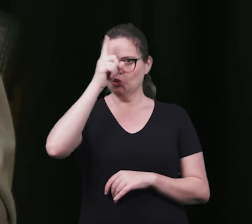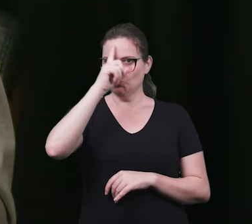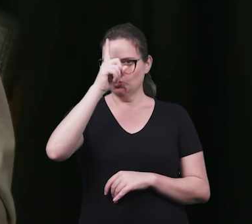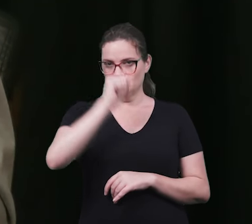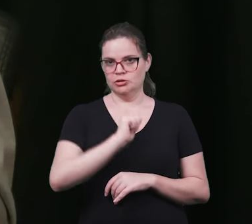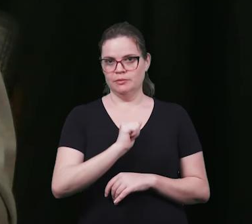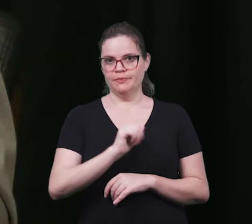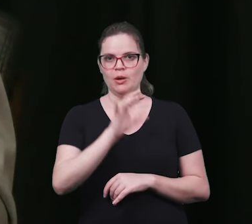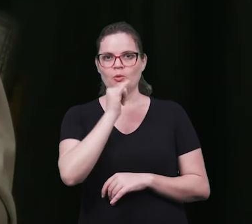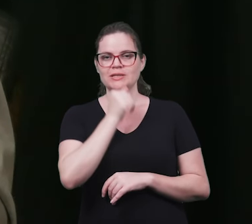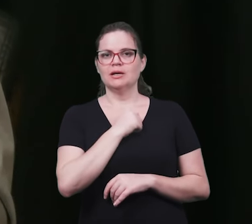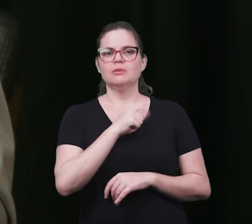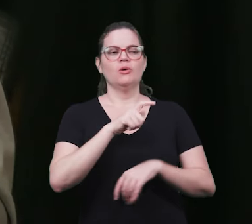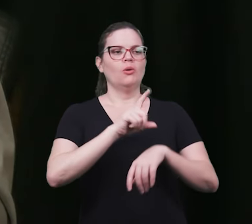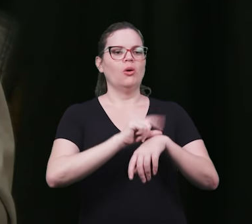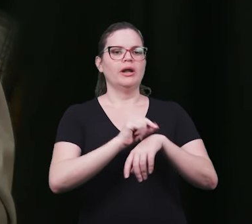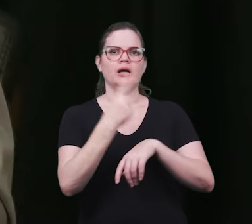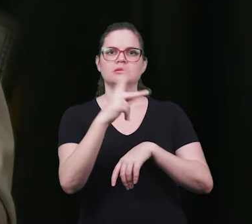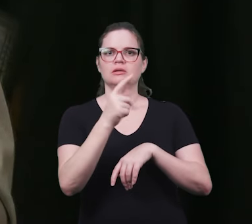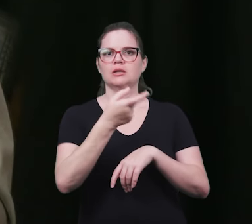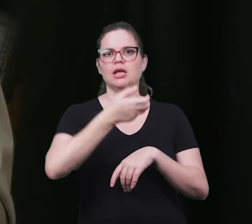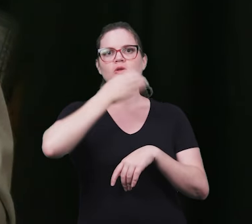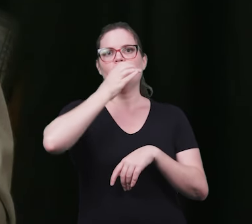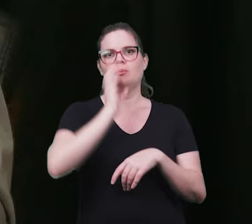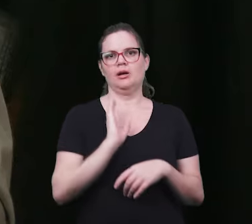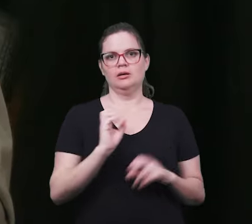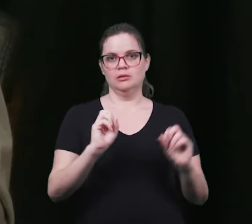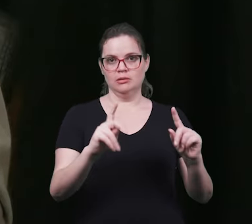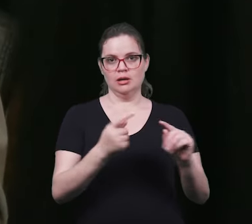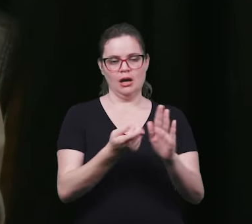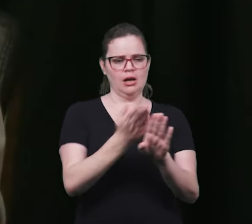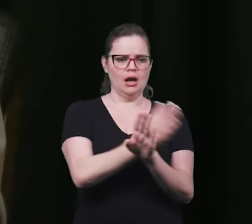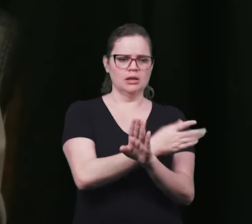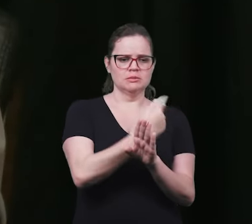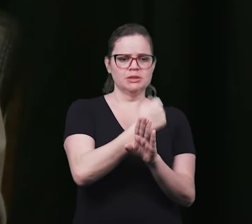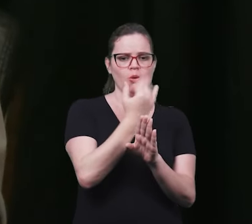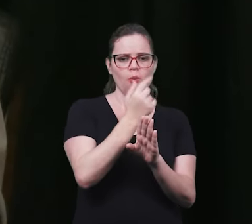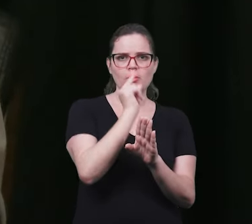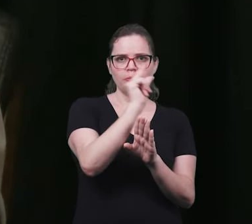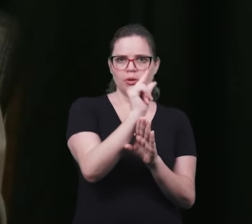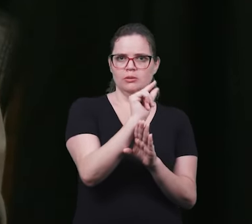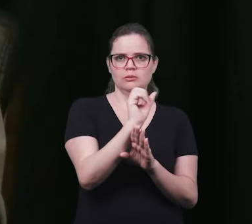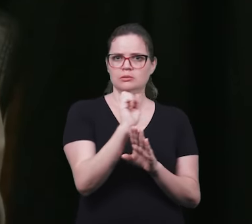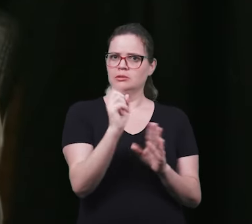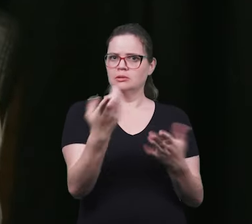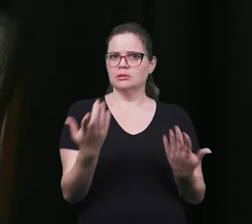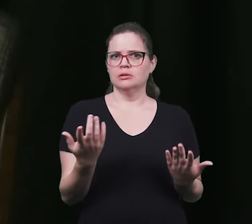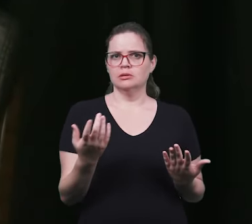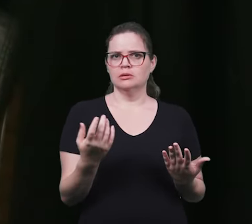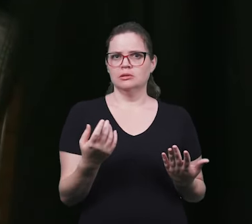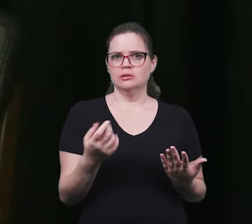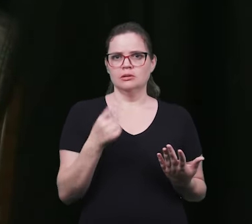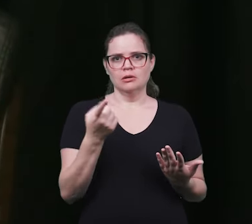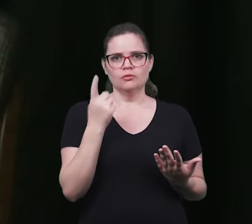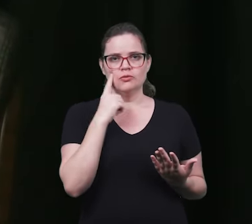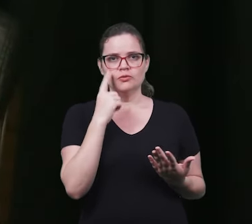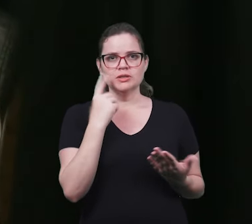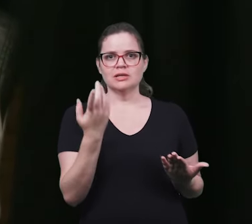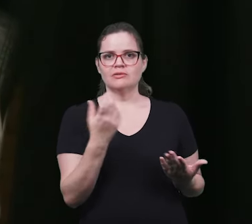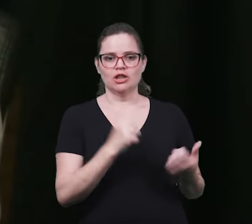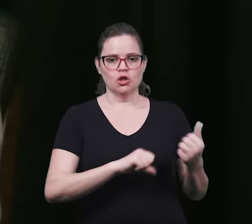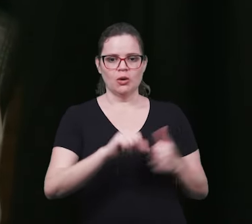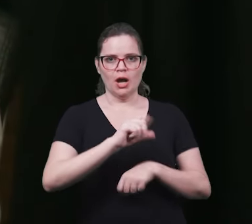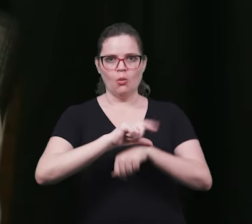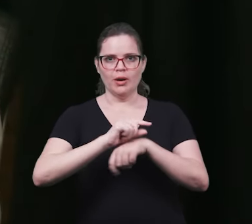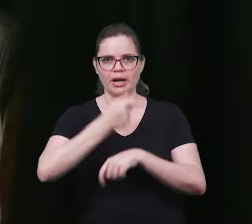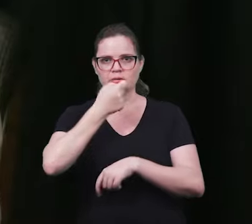beber a determinadas horas do dia. Você não é sábio, não é prudente você mudar esse horário. Não, eu